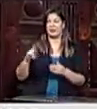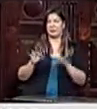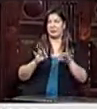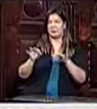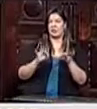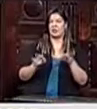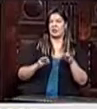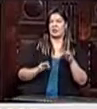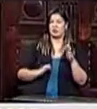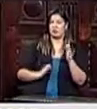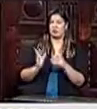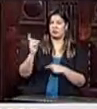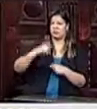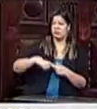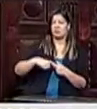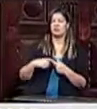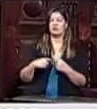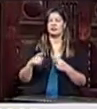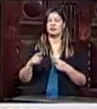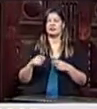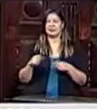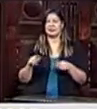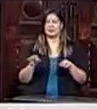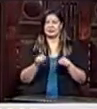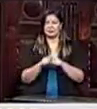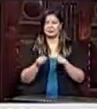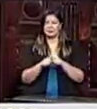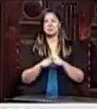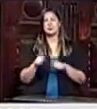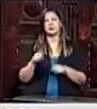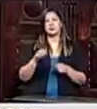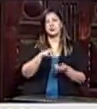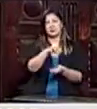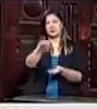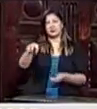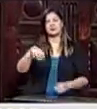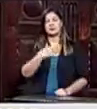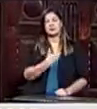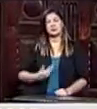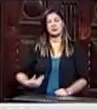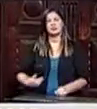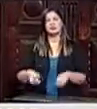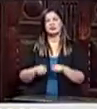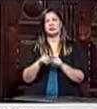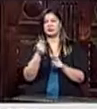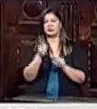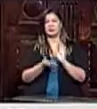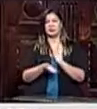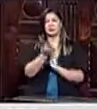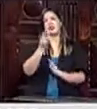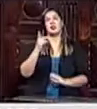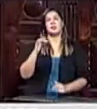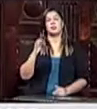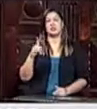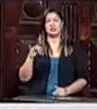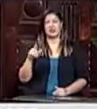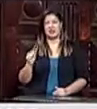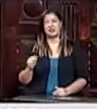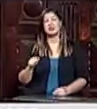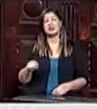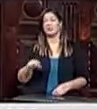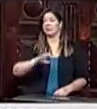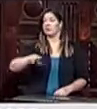projeto que venha trazer mais infelicidade para os servidores públicos, como o aumento da alíquota previdenciária, não seja